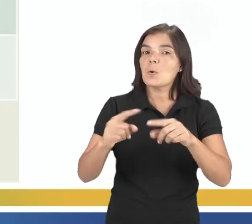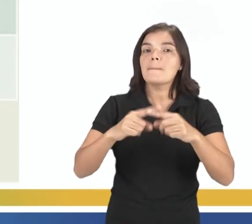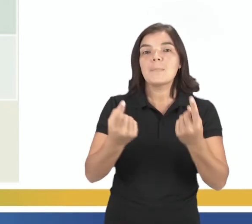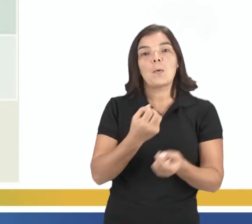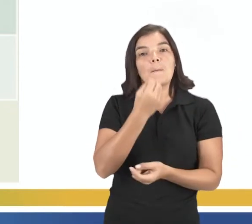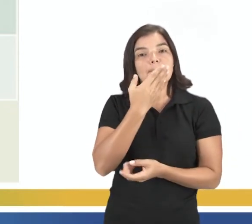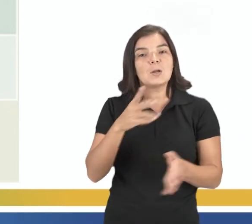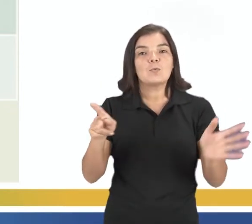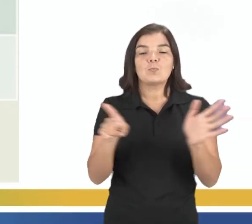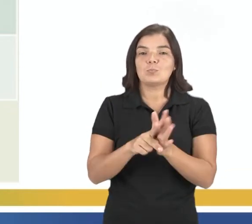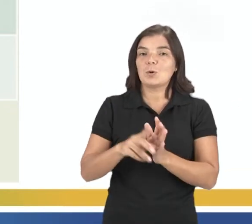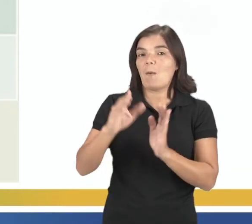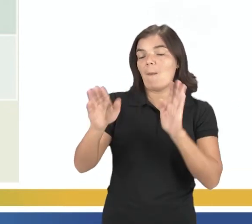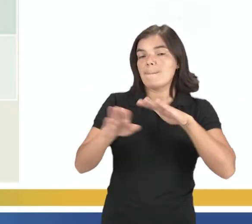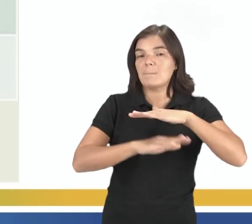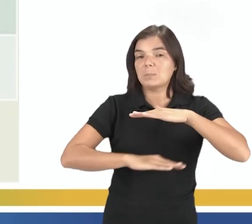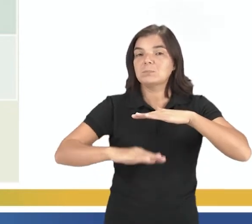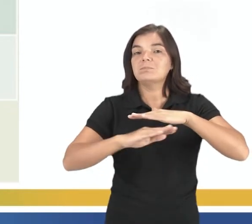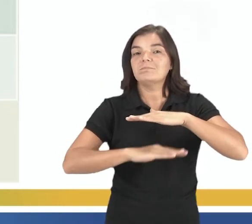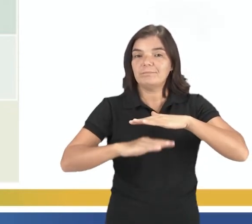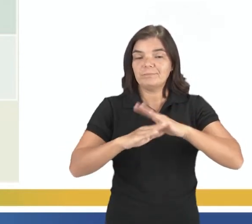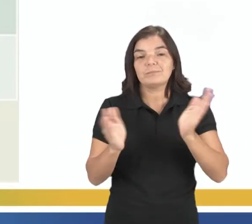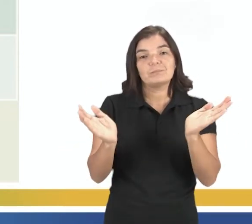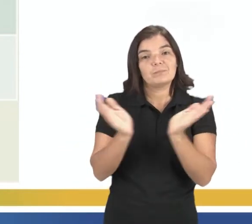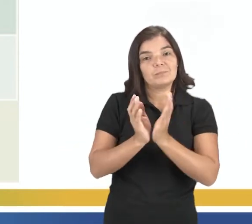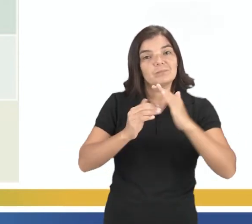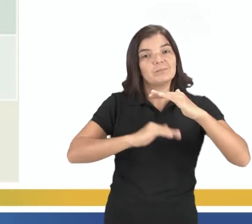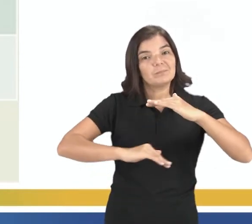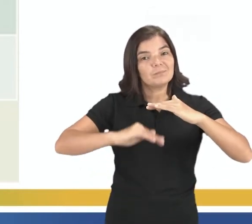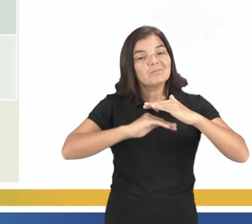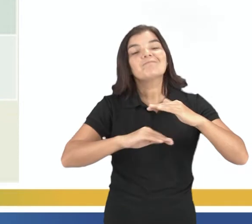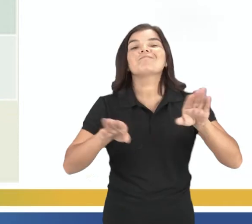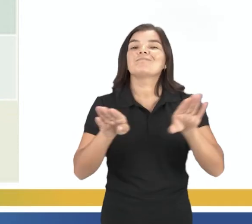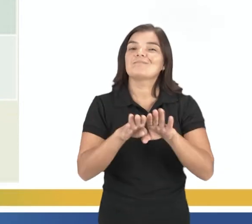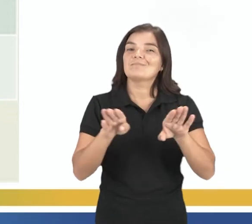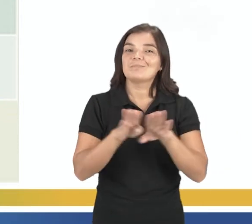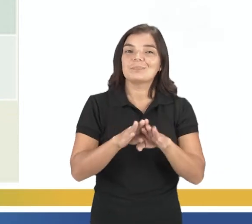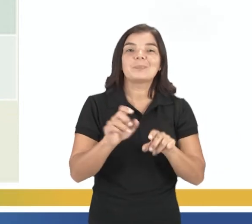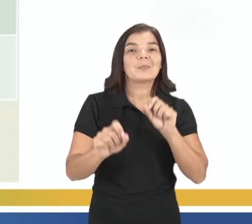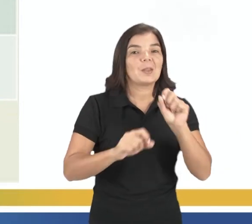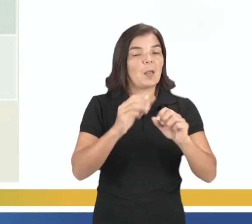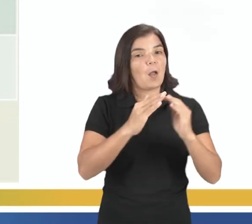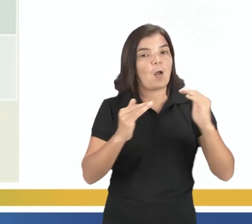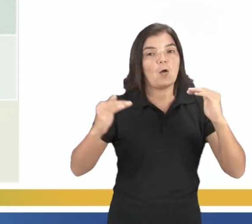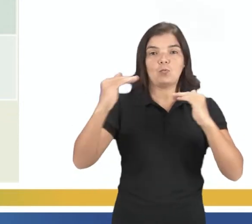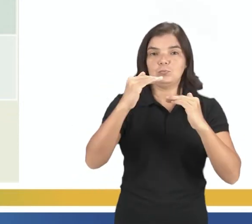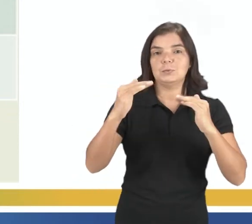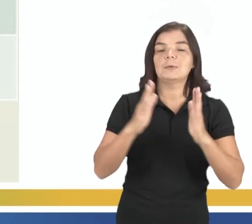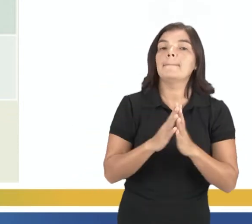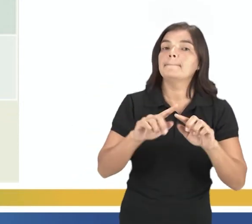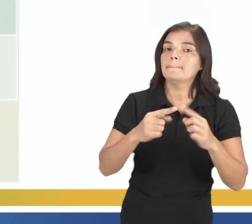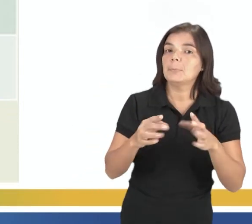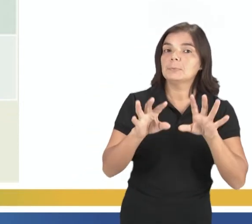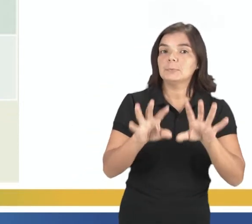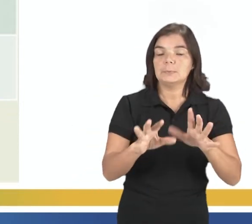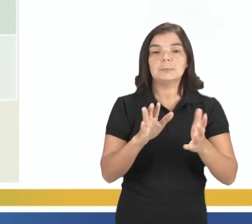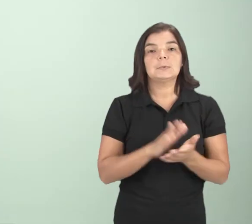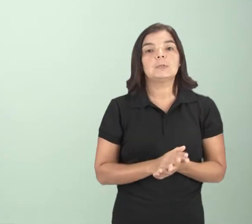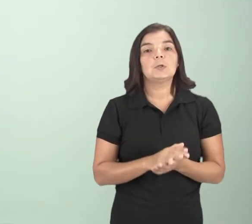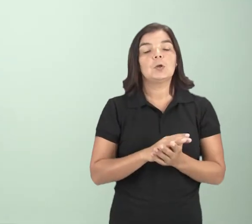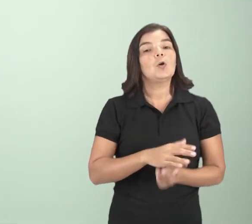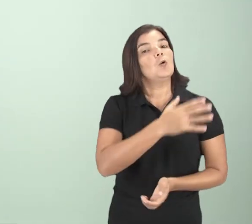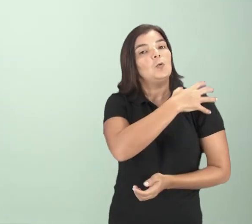bem só dos menos elevados, das classes subalternas, sem levar em conta as demais classes. Então, nesse aspecto,